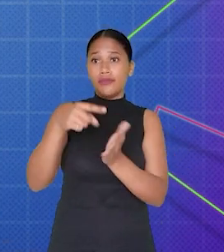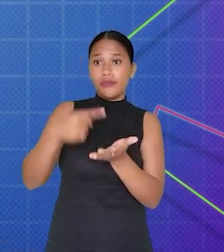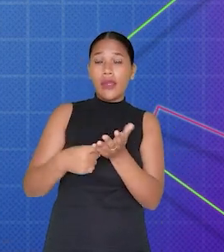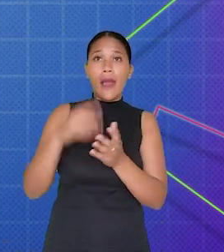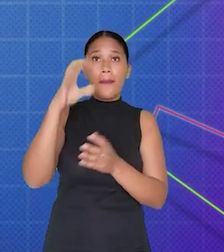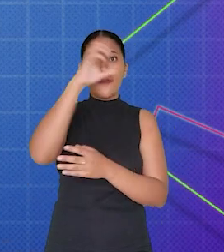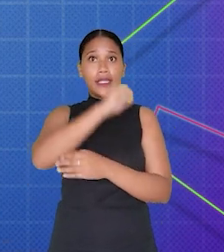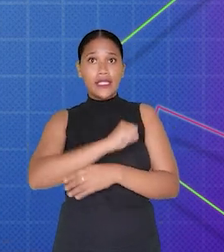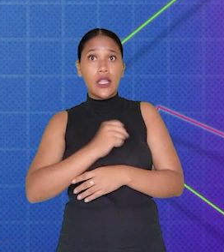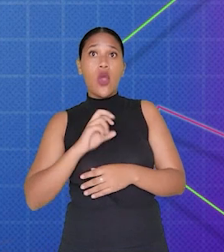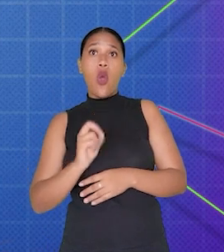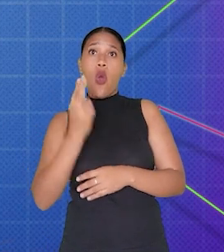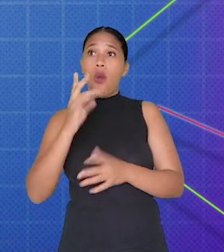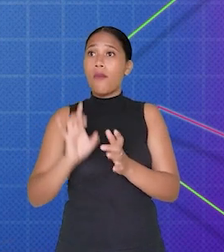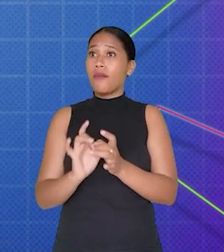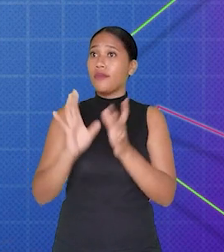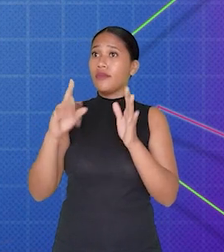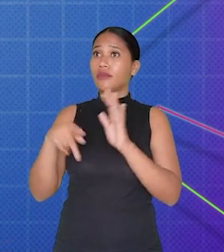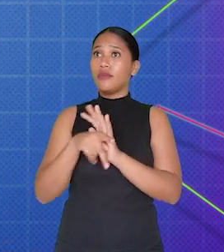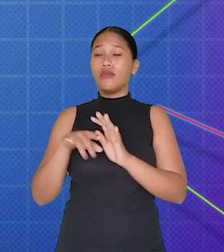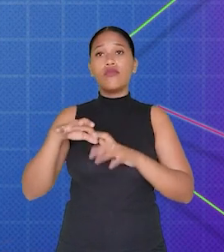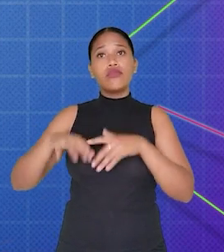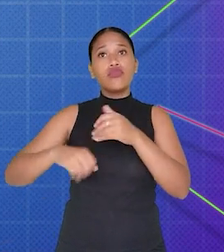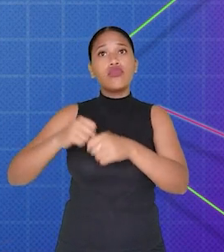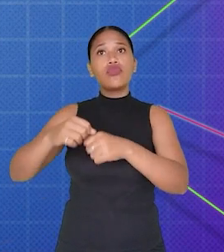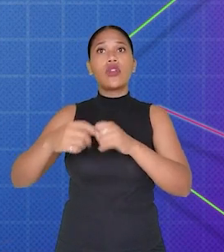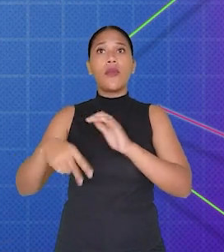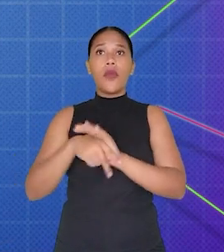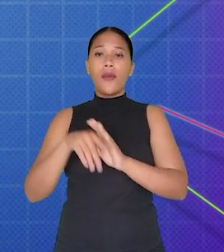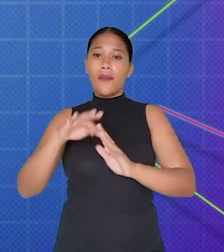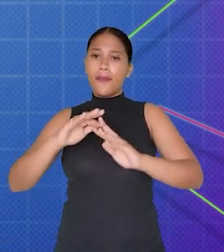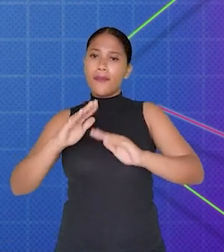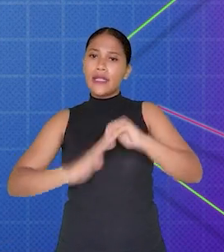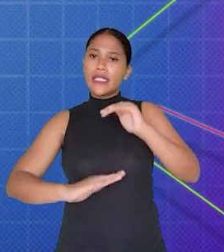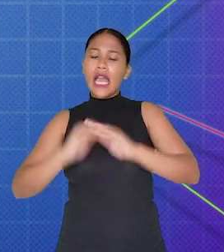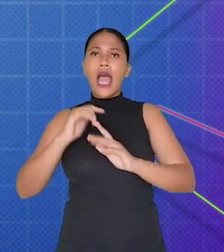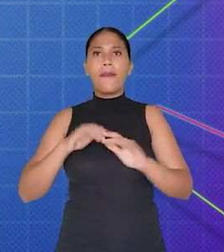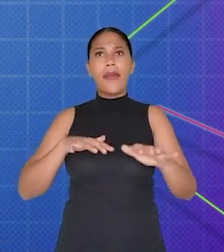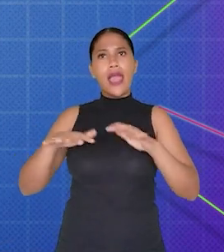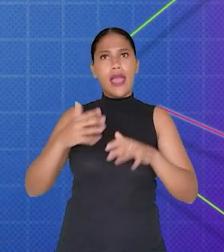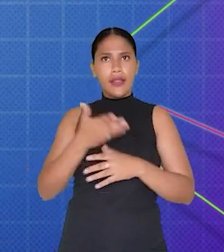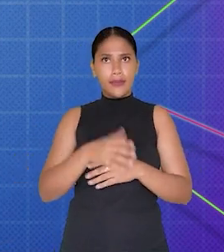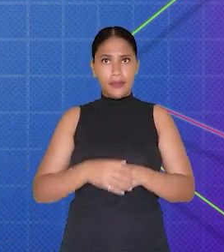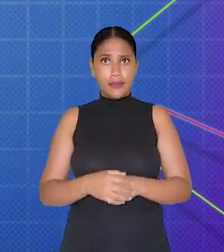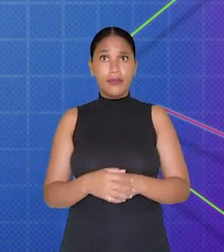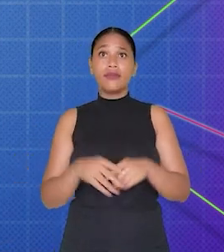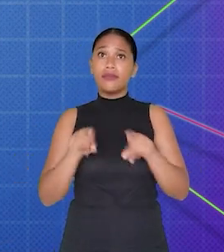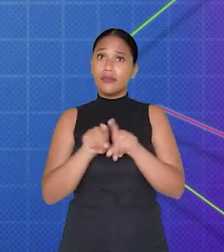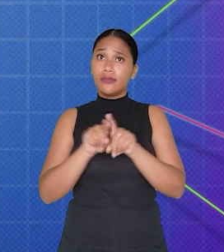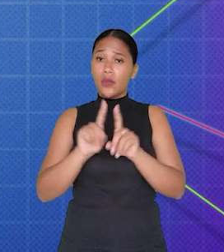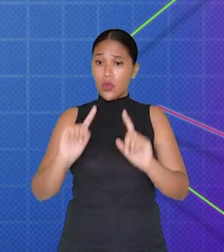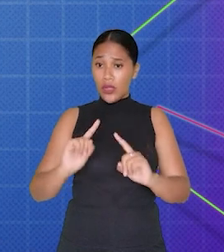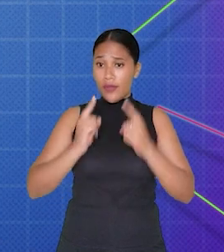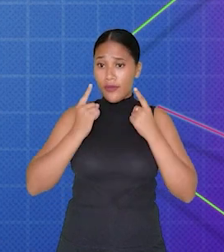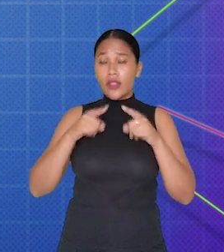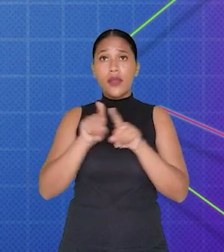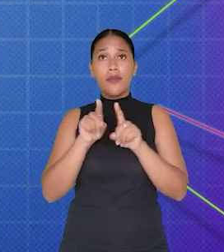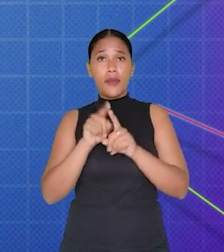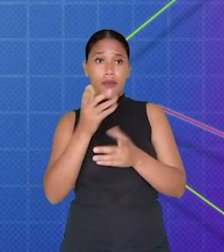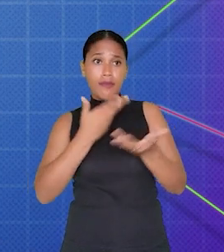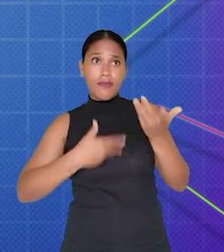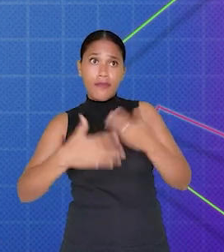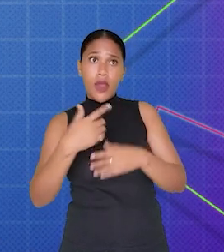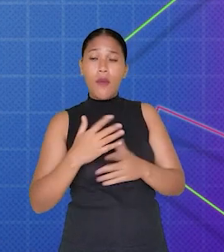de uma curva de aprendizagem ou que permita aos jogadores a dominar gradualmente as habilidades e mecânicas do jogo, bem como o uso de desafios